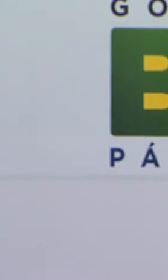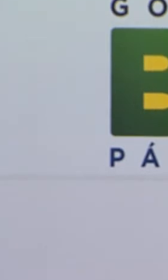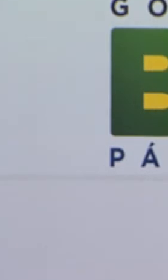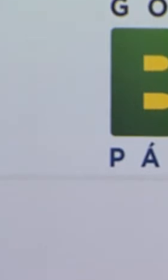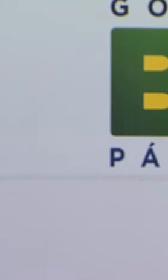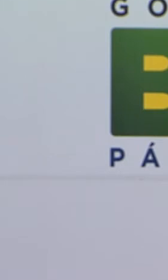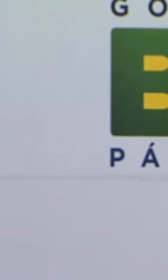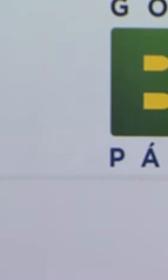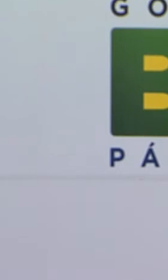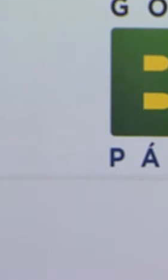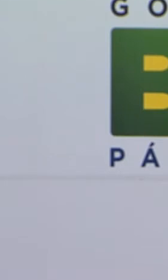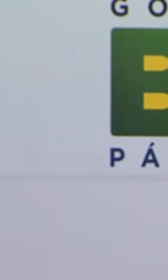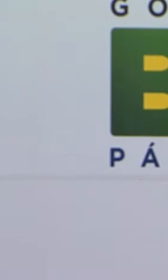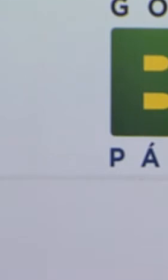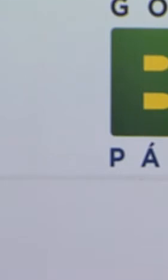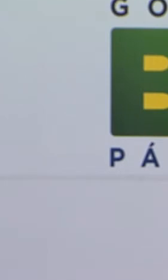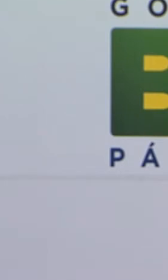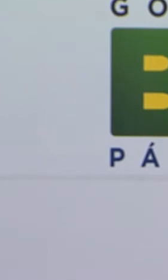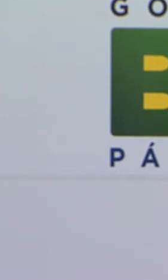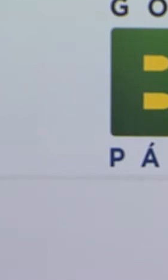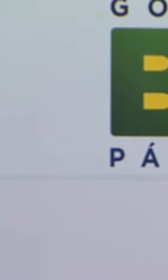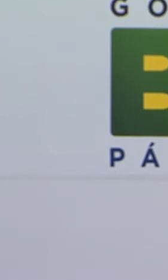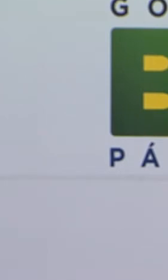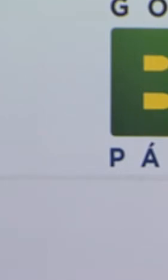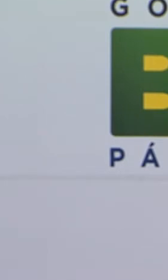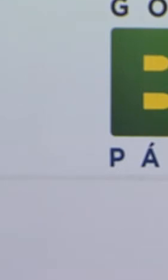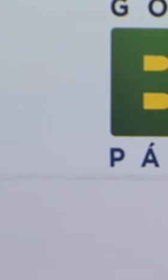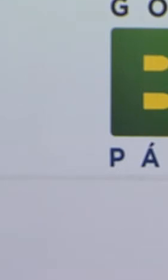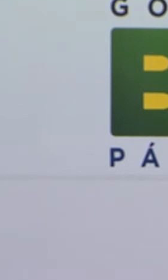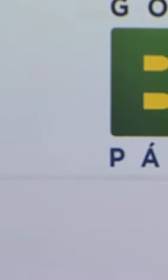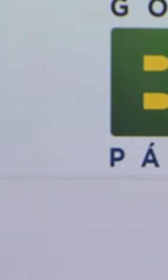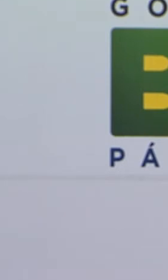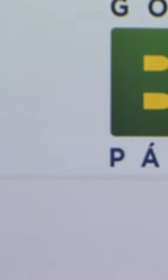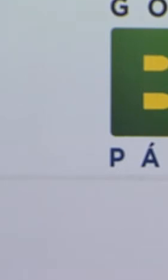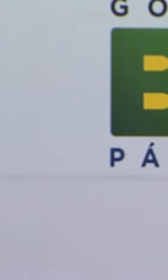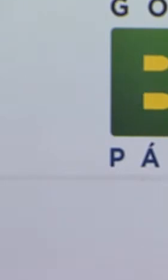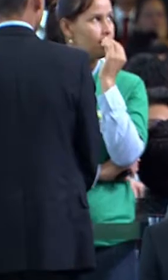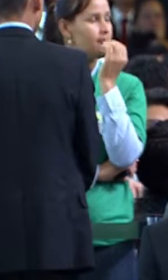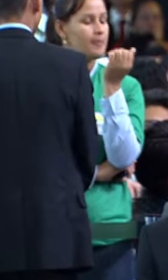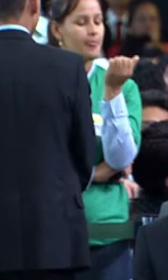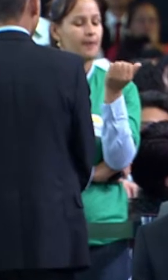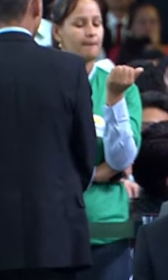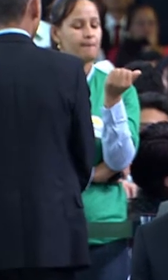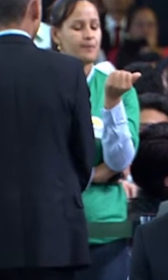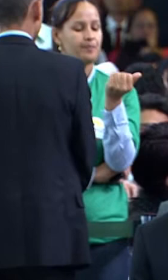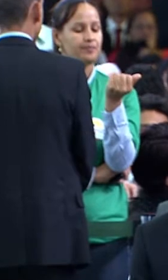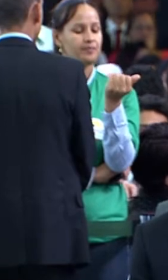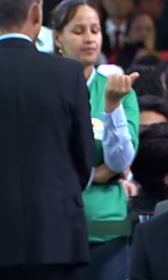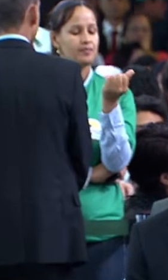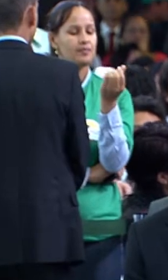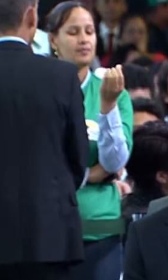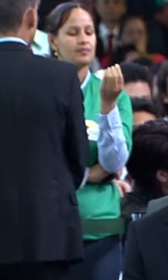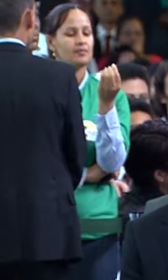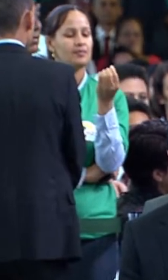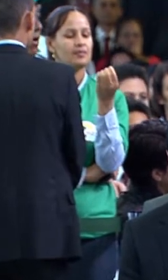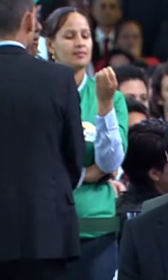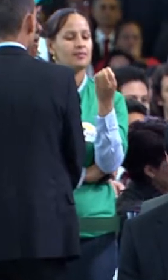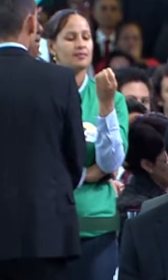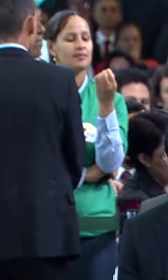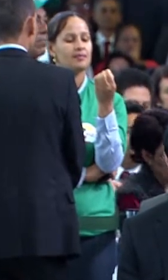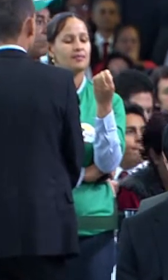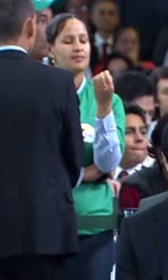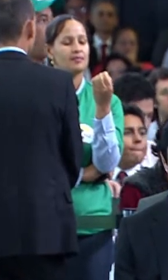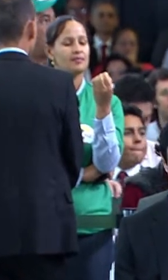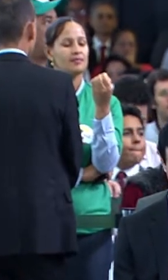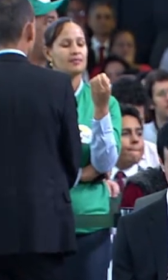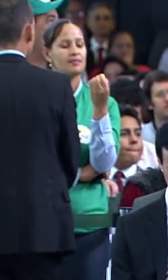equipe no Ministério do Desenvolvimento Agrário, saudar o Argileu Martins, presidente da Associação Brasileira de Assistência